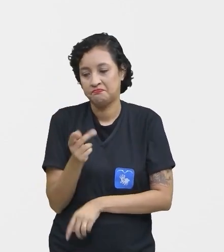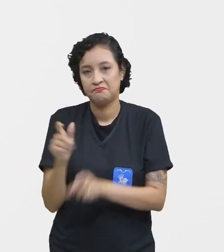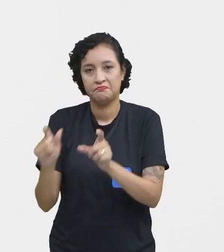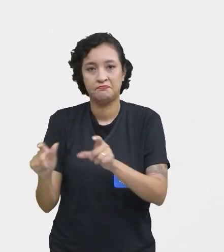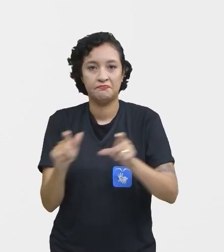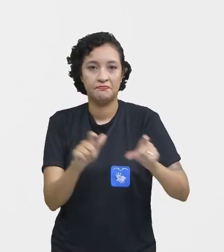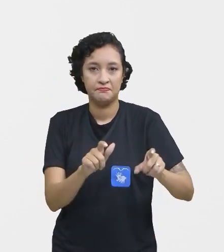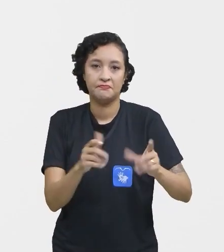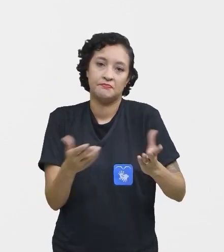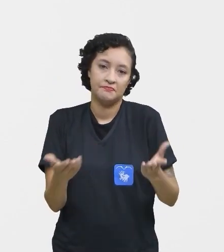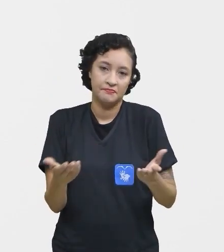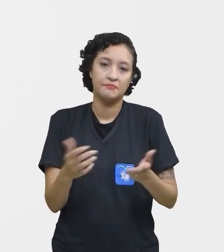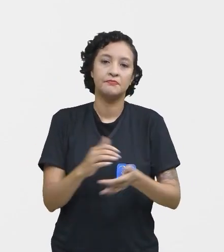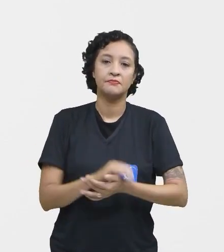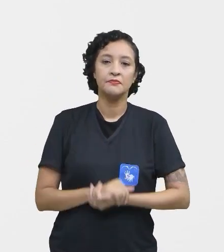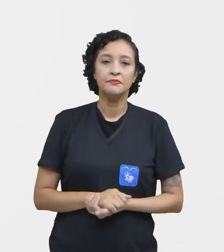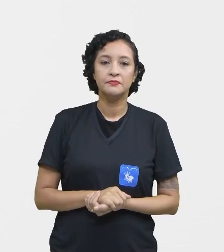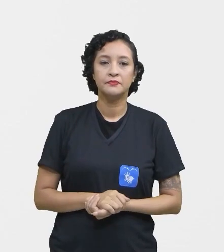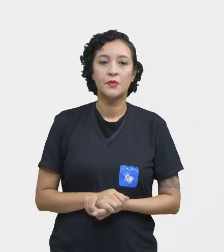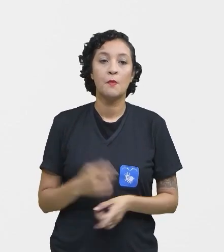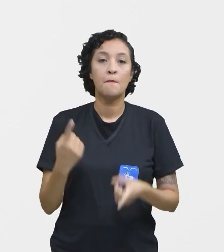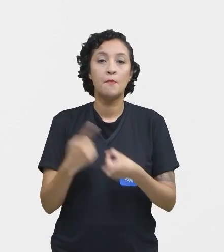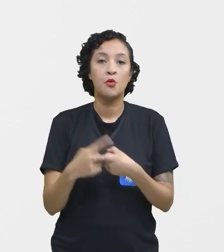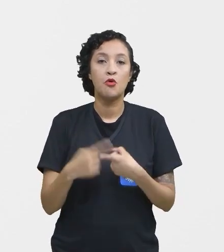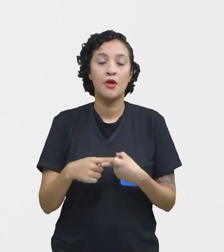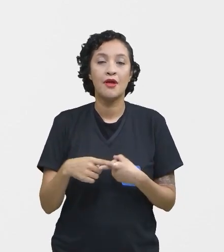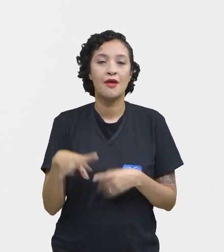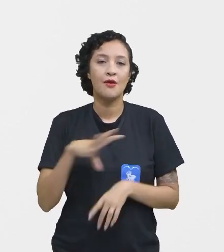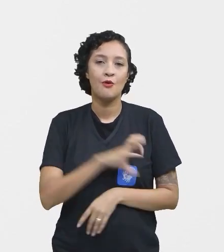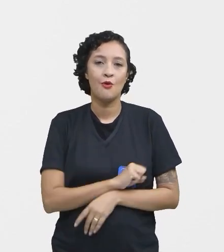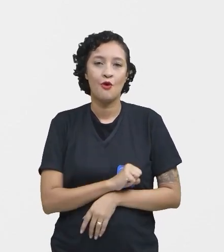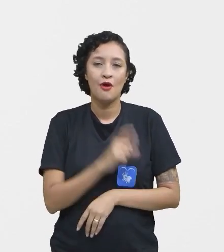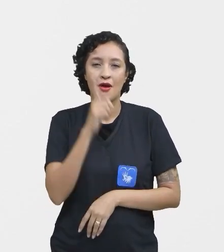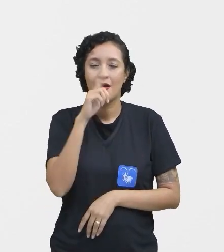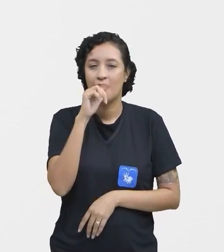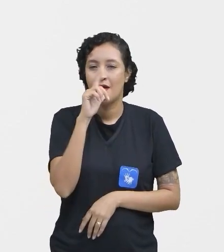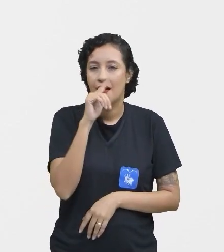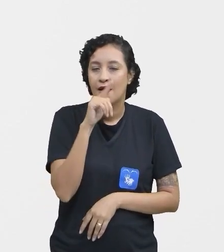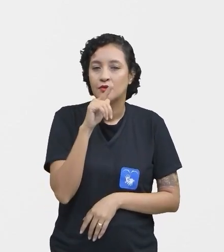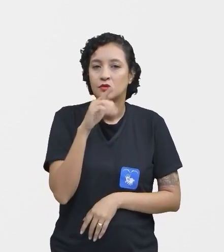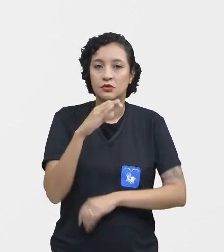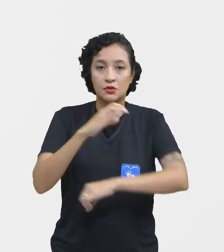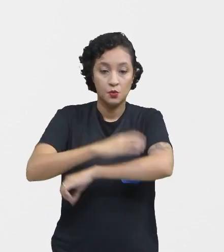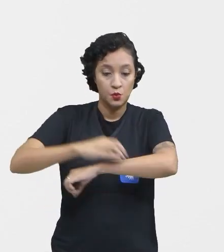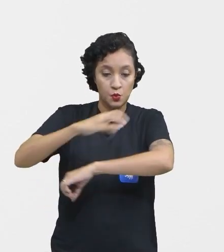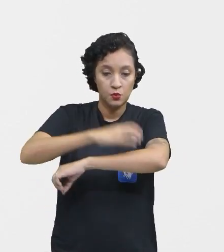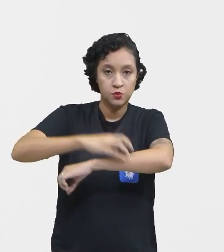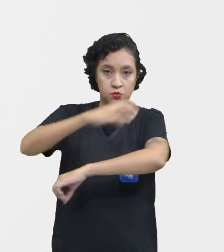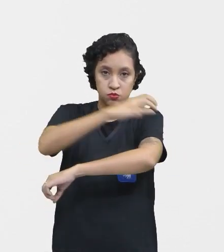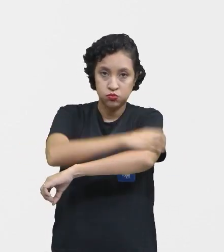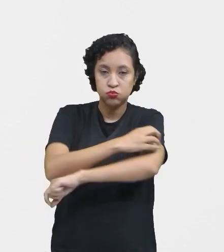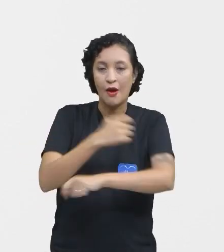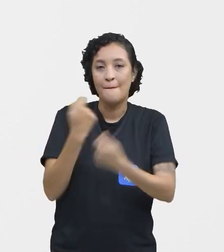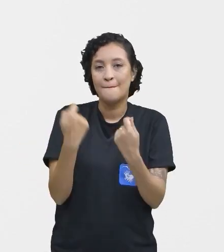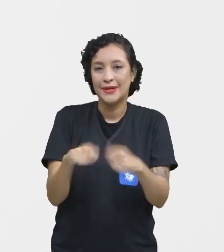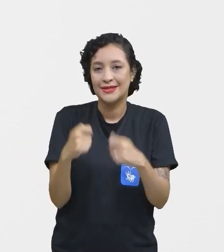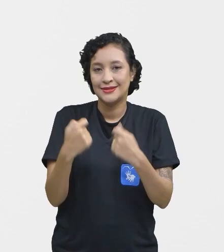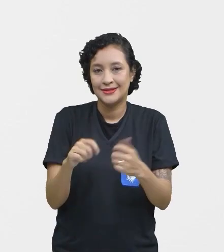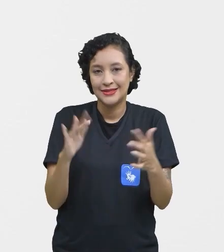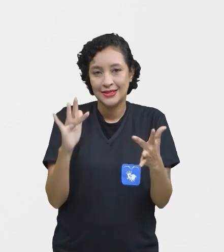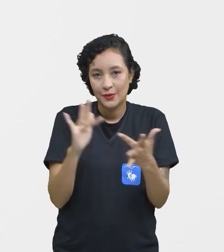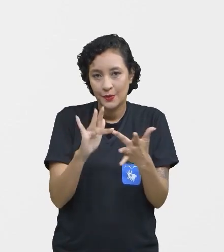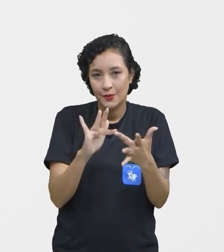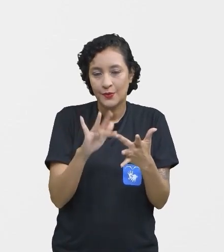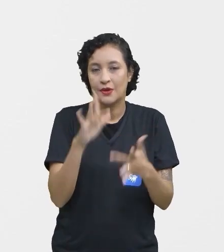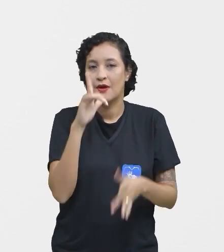locais alagados por conta da umidade. Então, os sapos, eles precisam da água para que